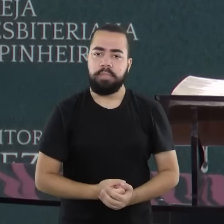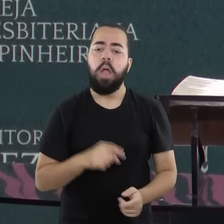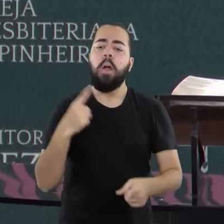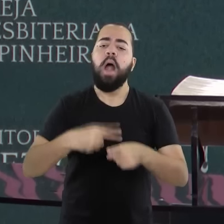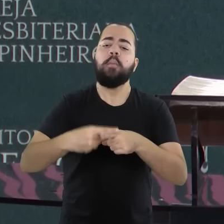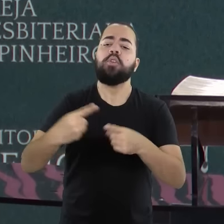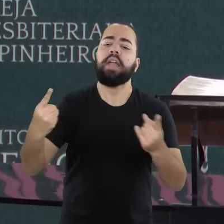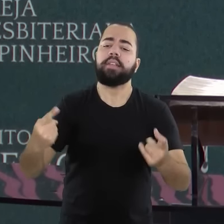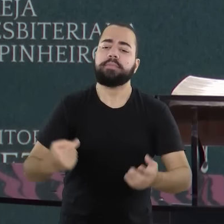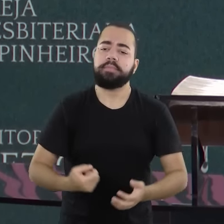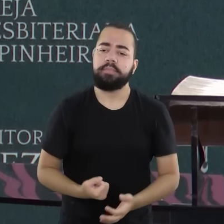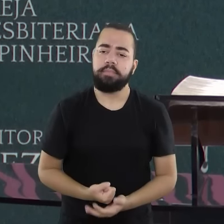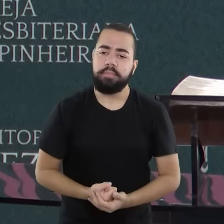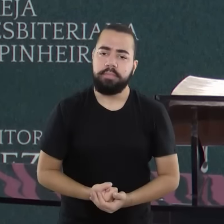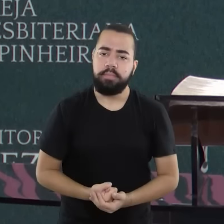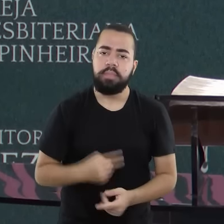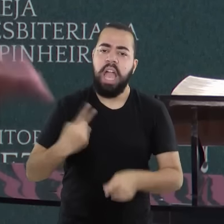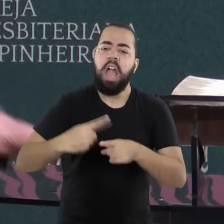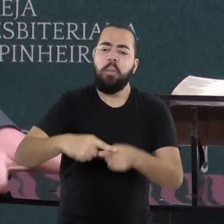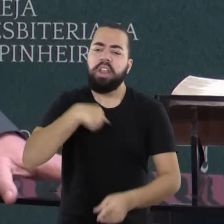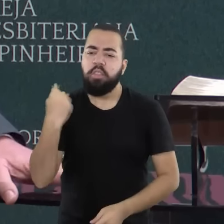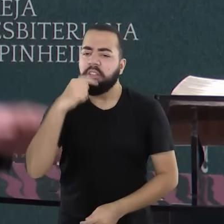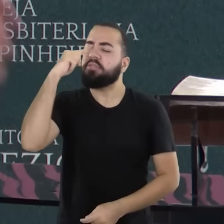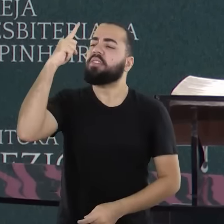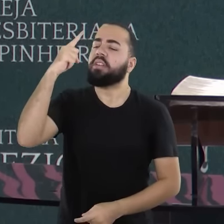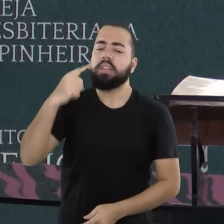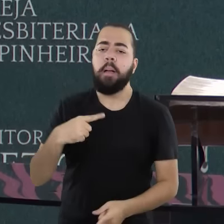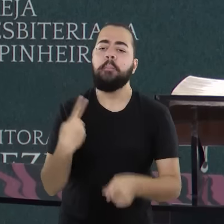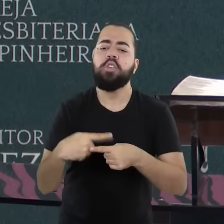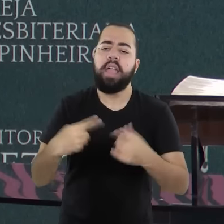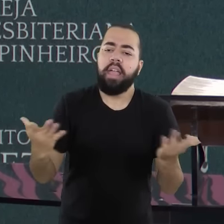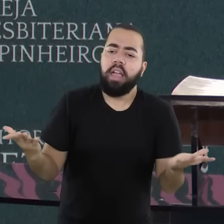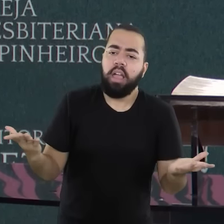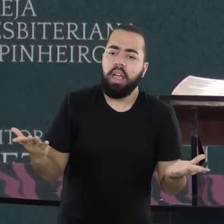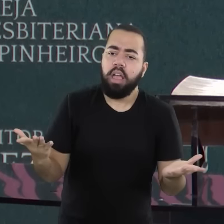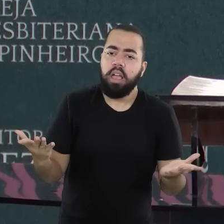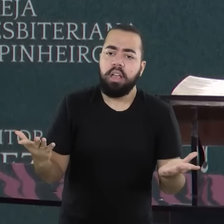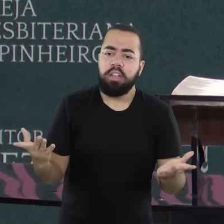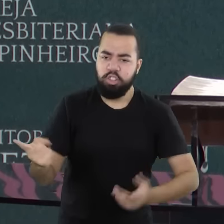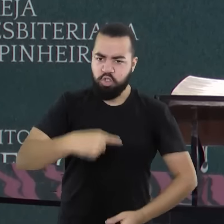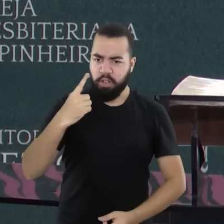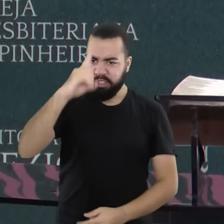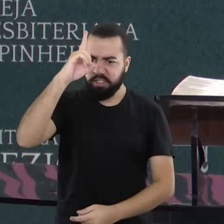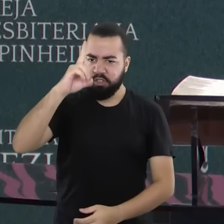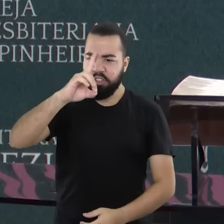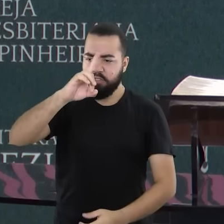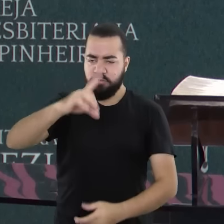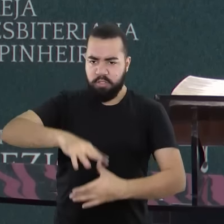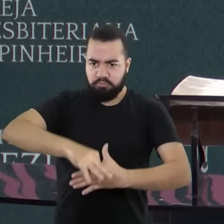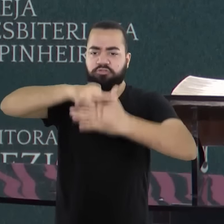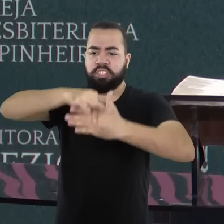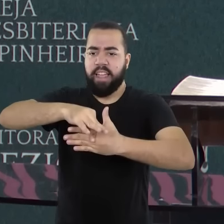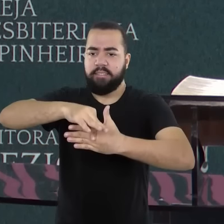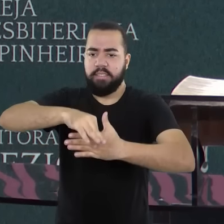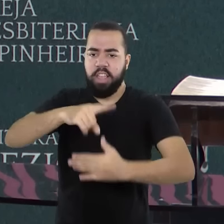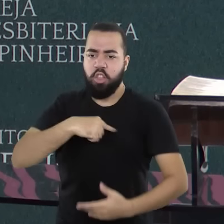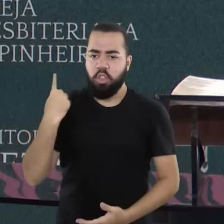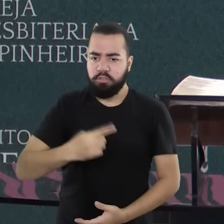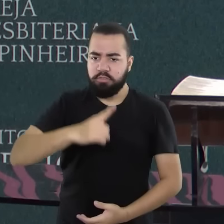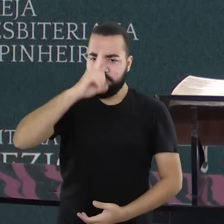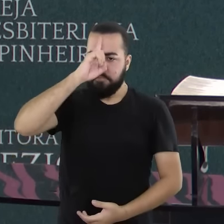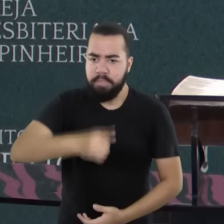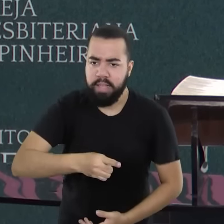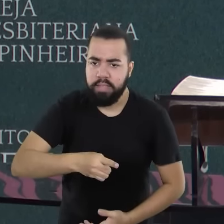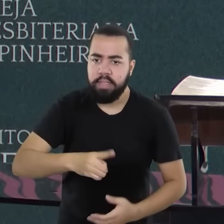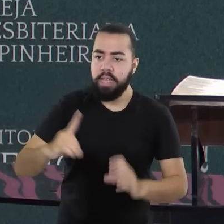Por que, irmãos, há tanta soberba no nosso meio? Uns acham que eles são donos da doutrina. Outros acham que eles são donos do Espírito